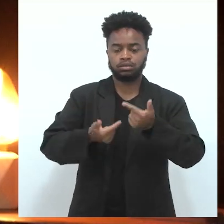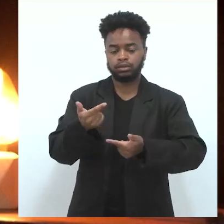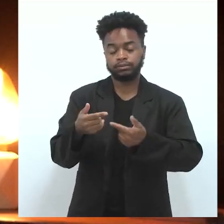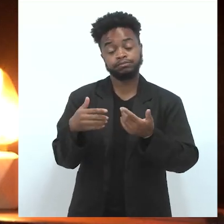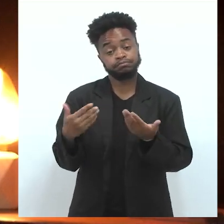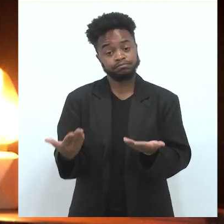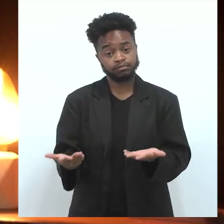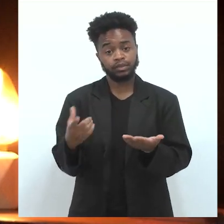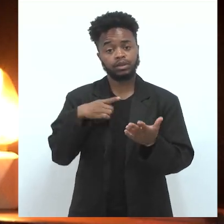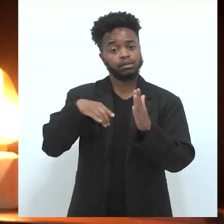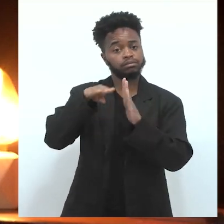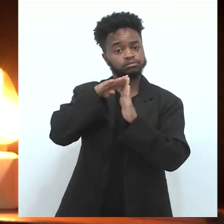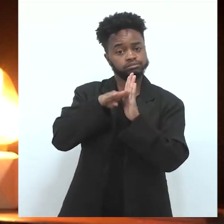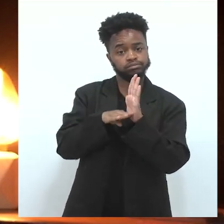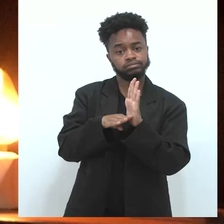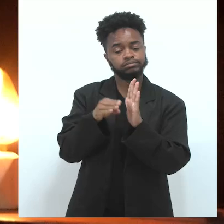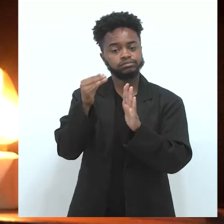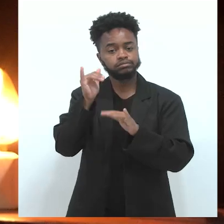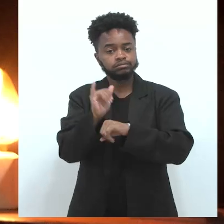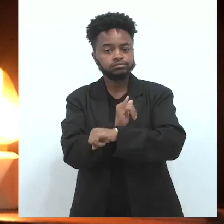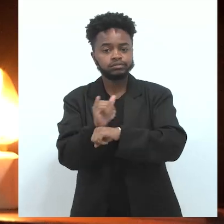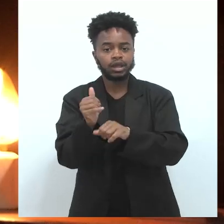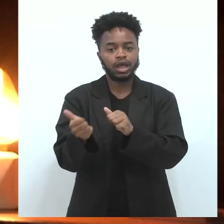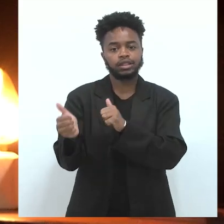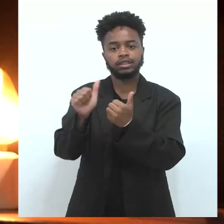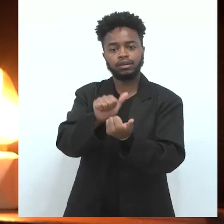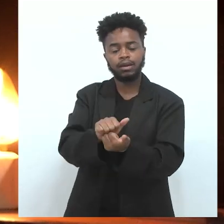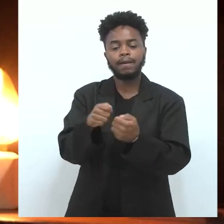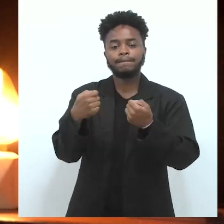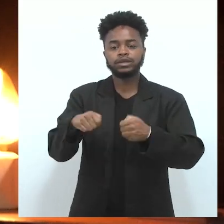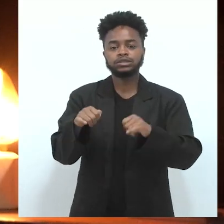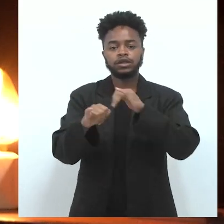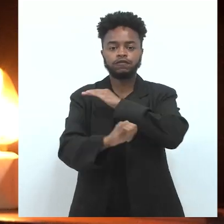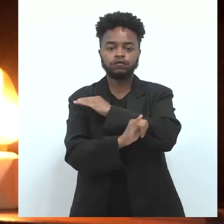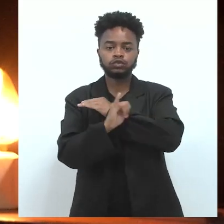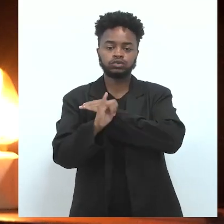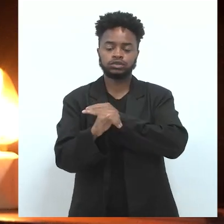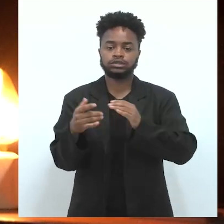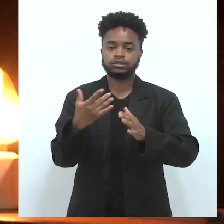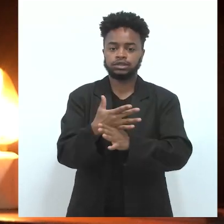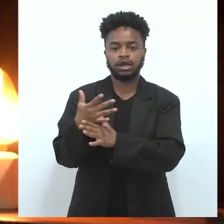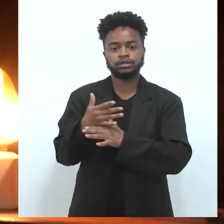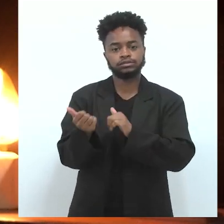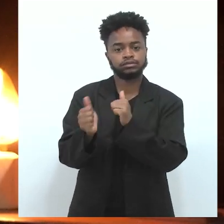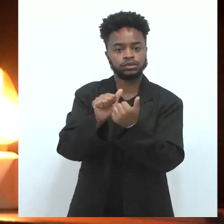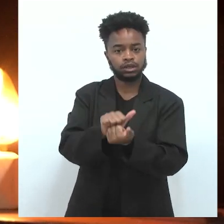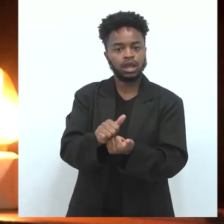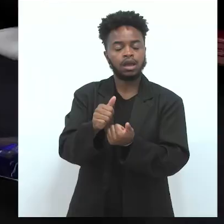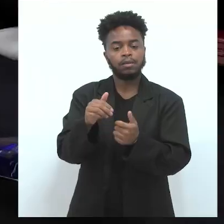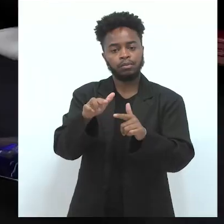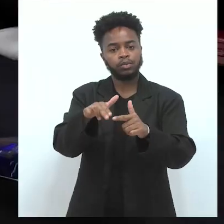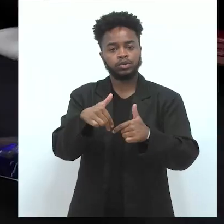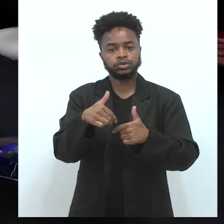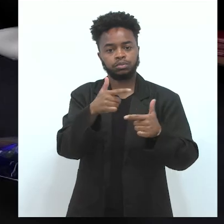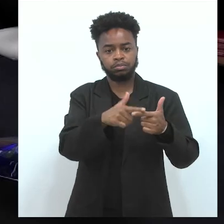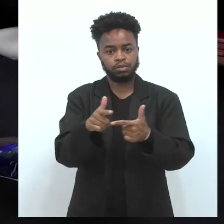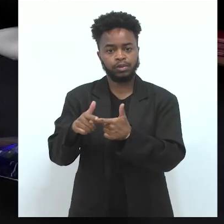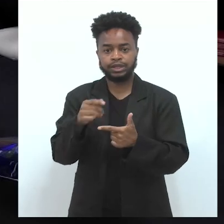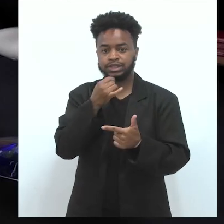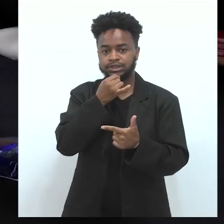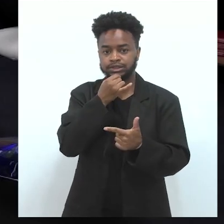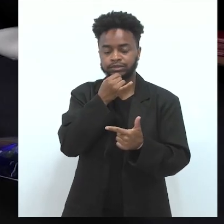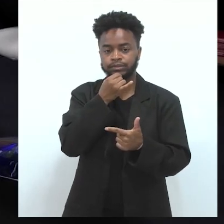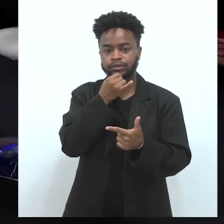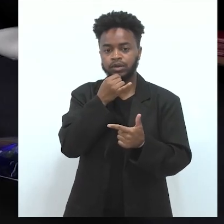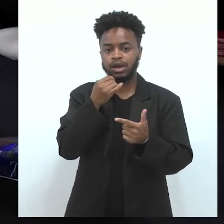Então, os protocolos de adaptação envolvem também adaptar essas infraestruturas urbanas para esses desastres,